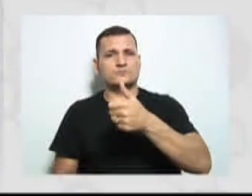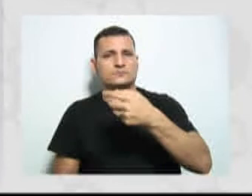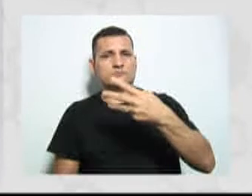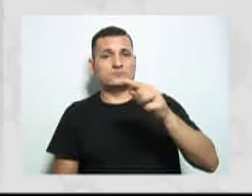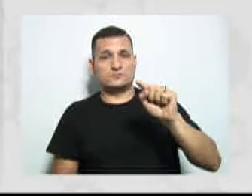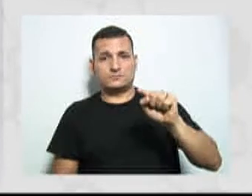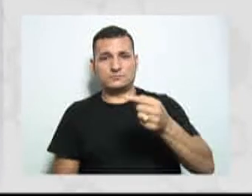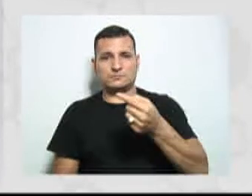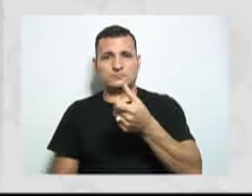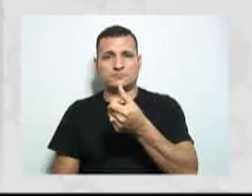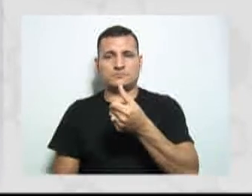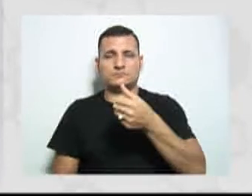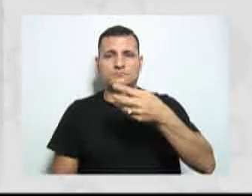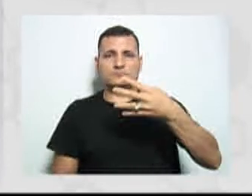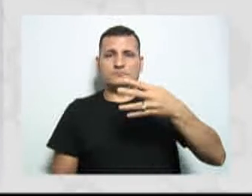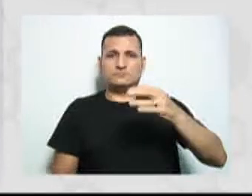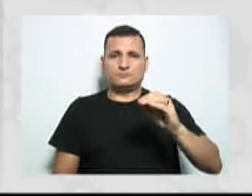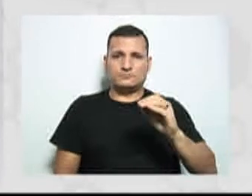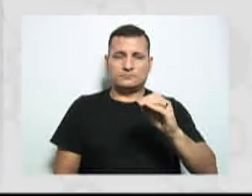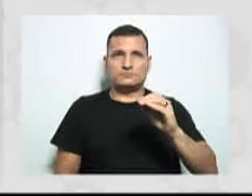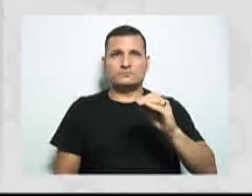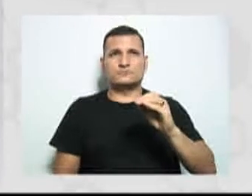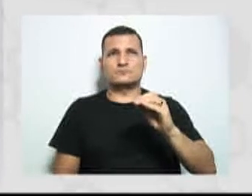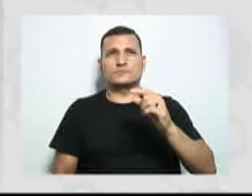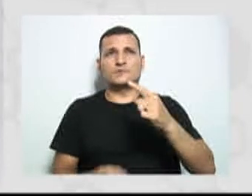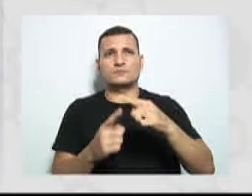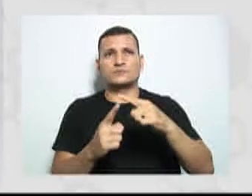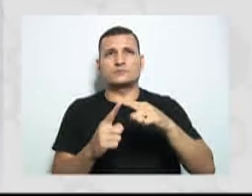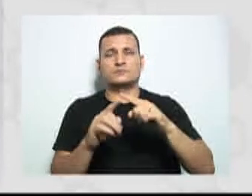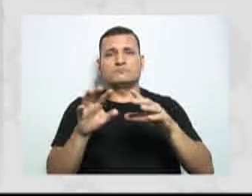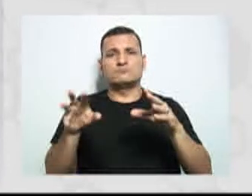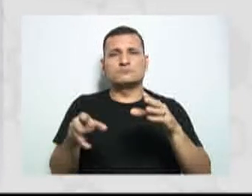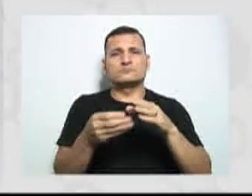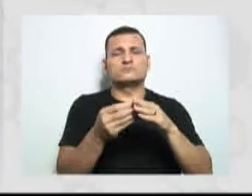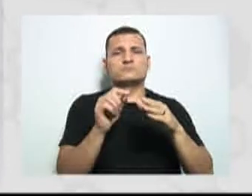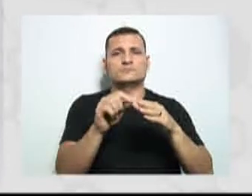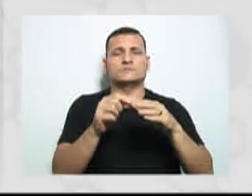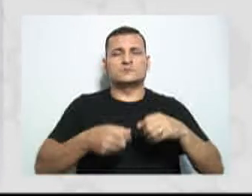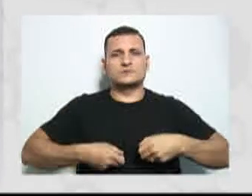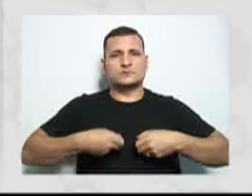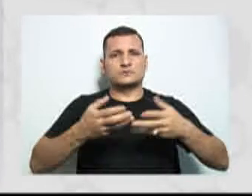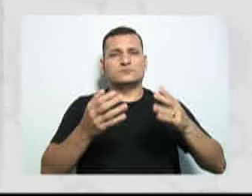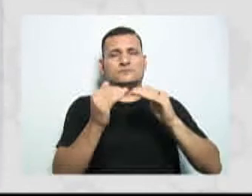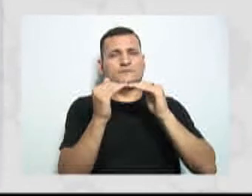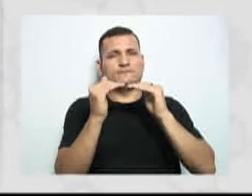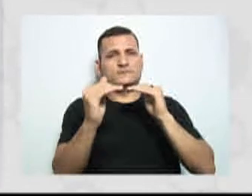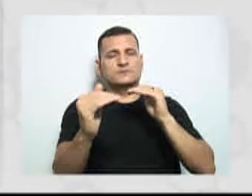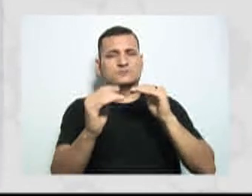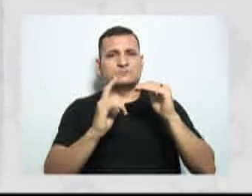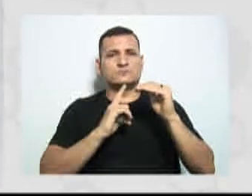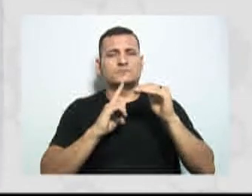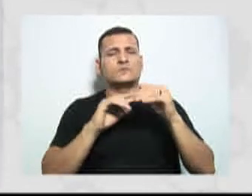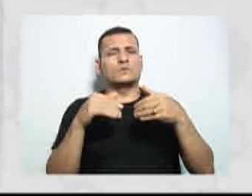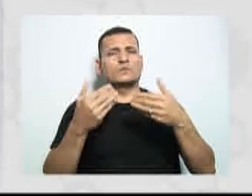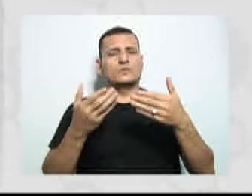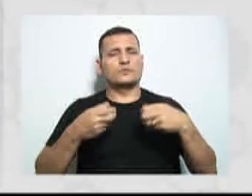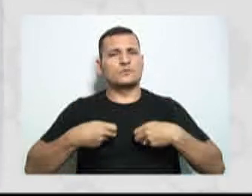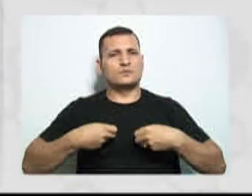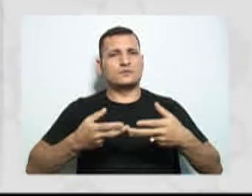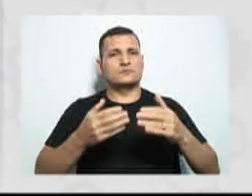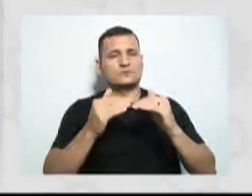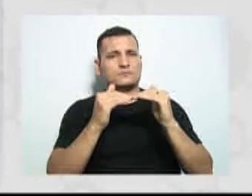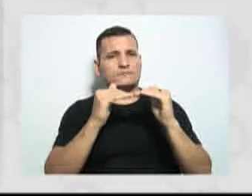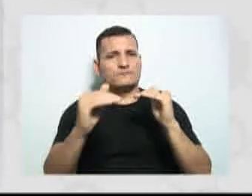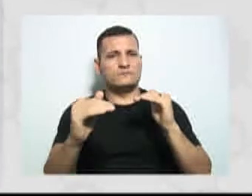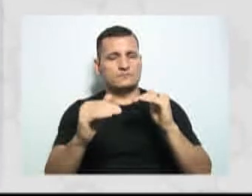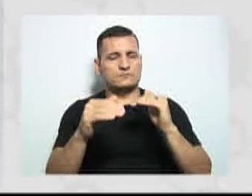13.640? Simplesmente eu agreguei o quê? Os custos fixos que estão na informação. Quais são os custos fixos que eu tenho na